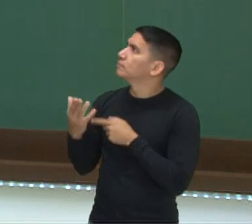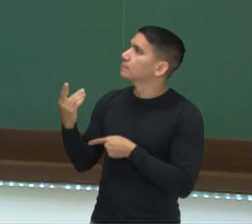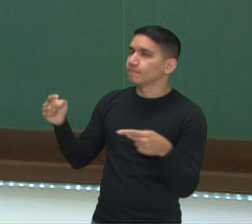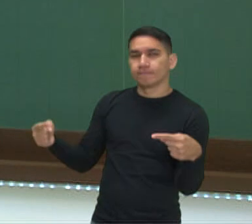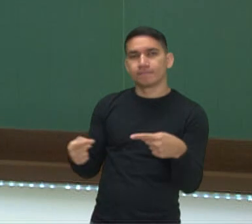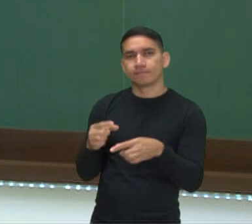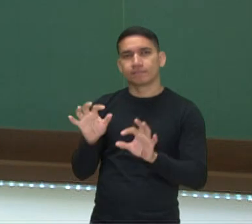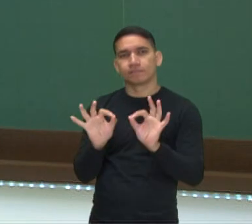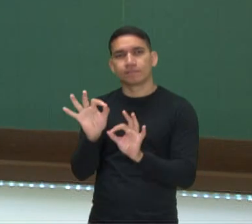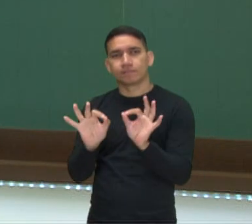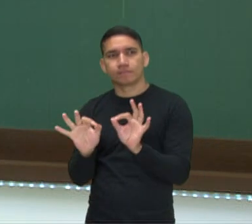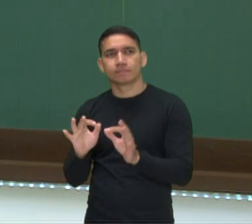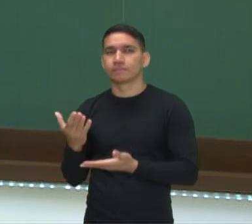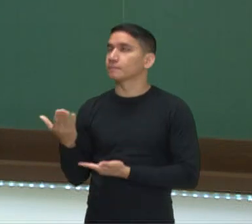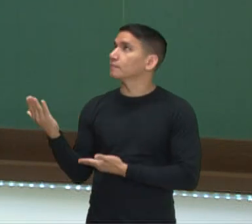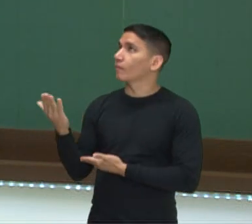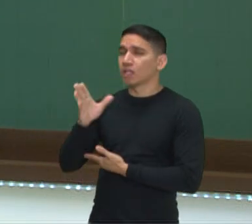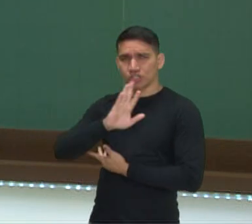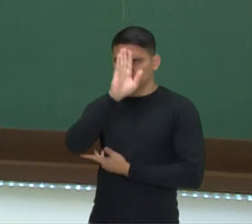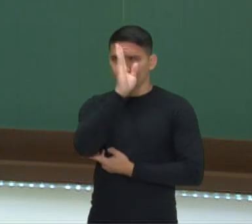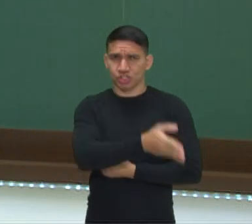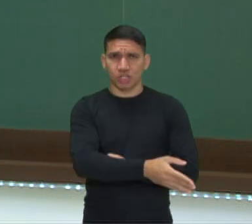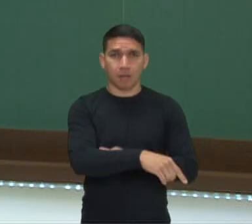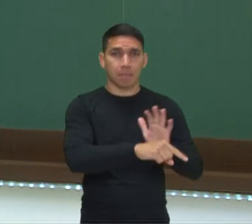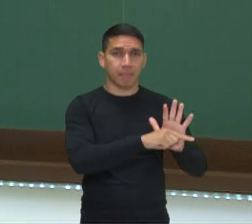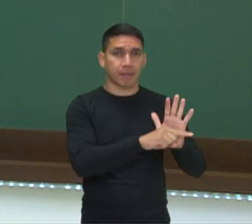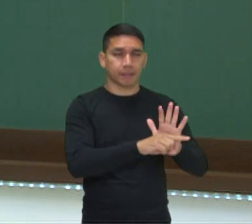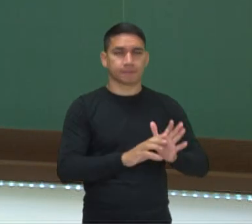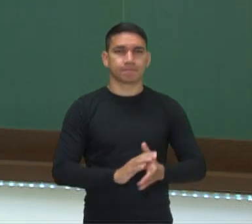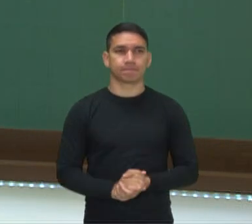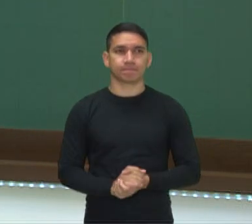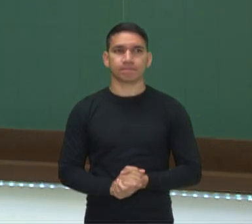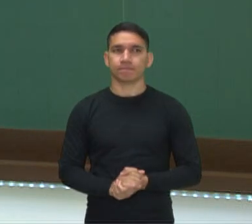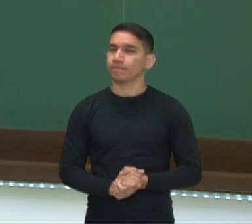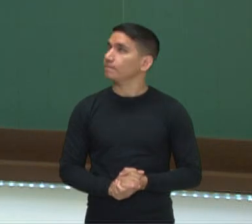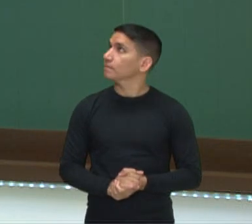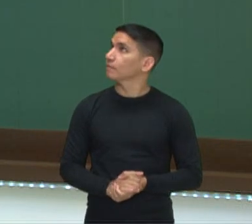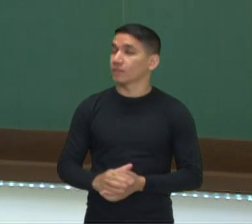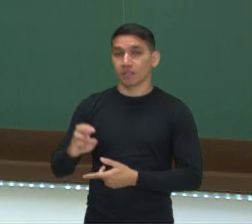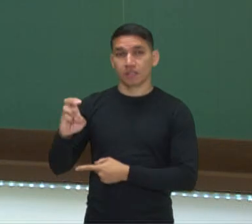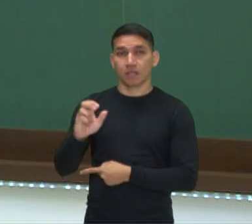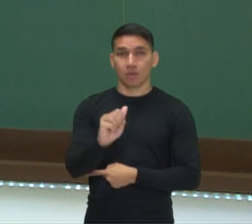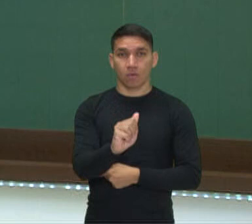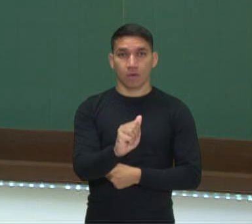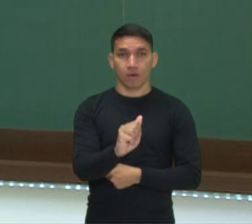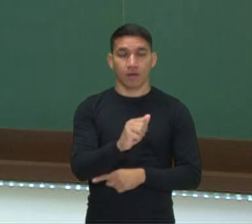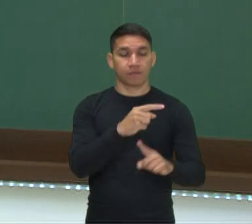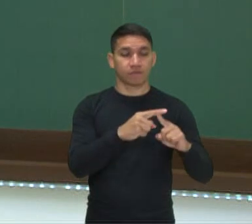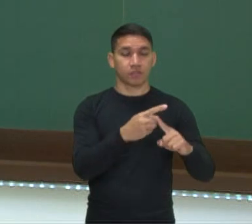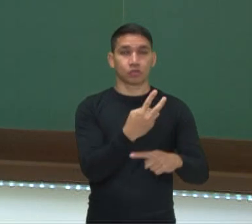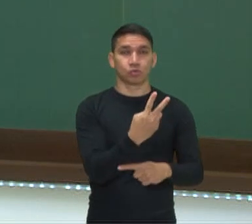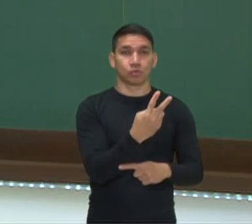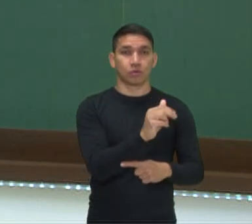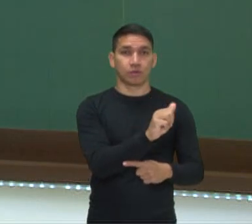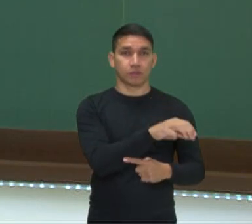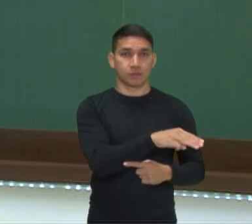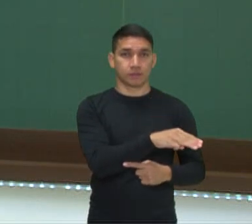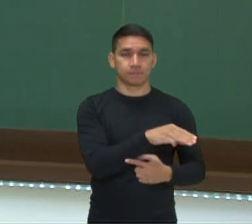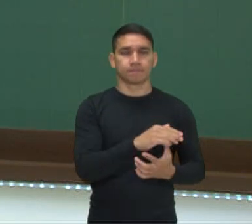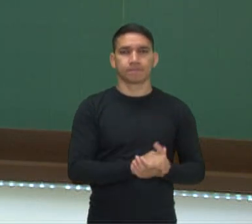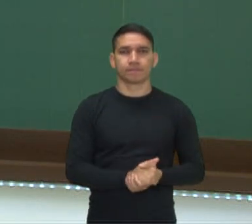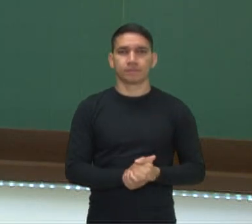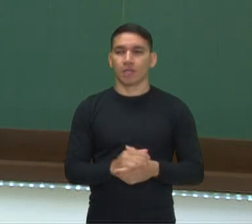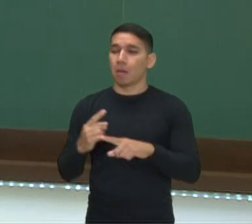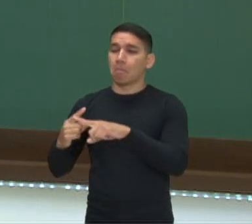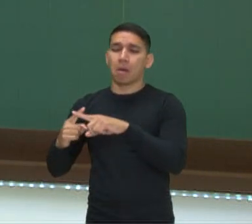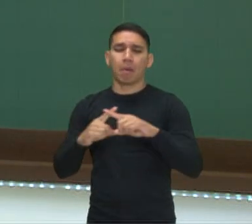2, ficou menos aqui. Já está resolvido o sinal, ok? 5A vezes 2AM. Multiplicando